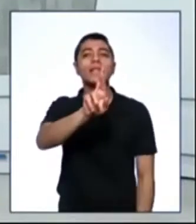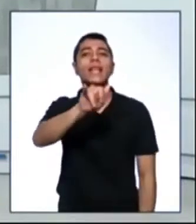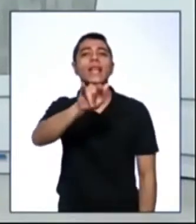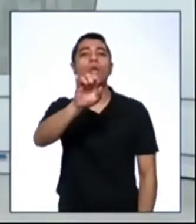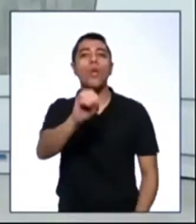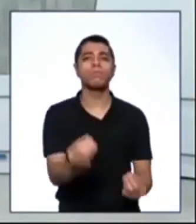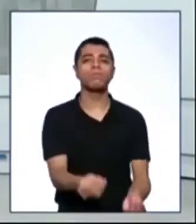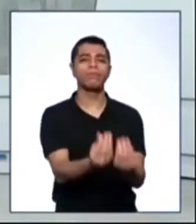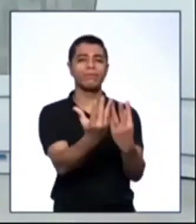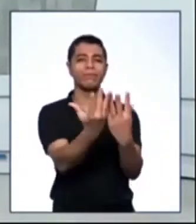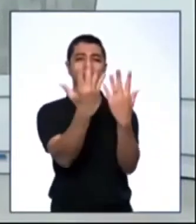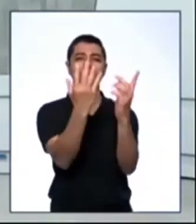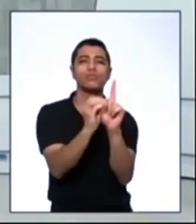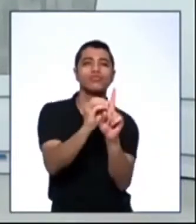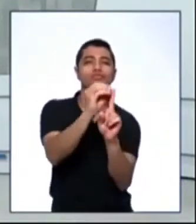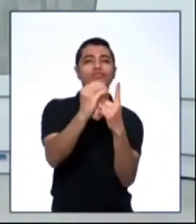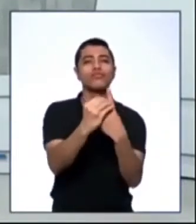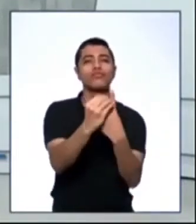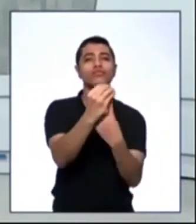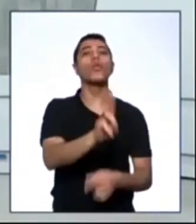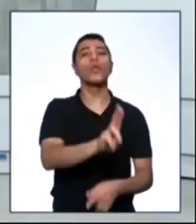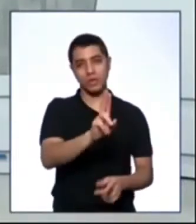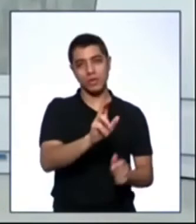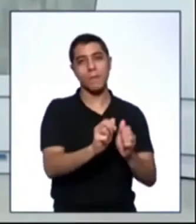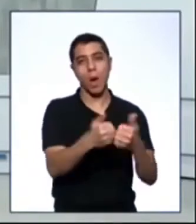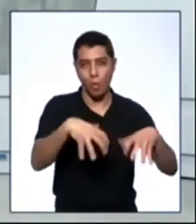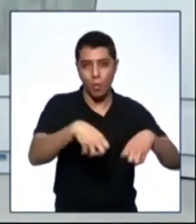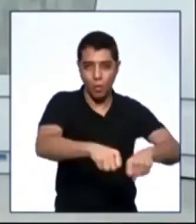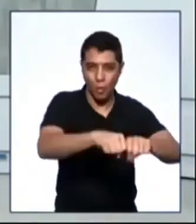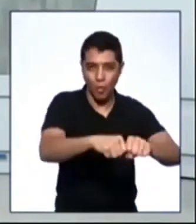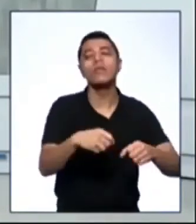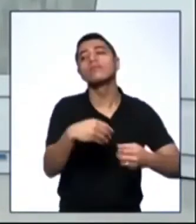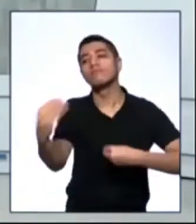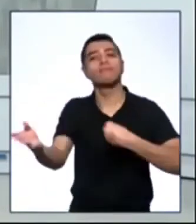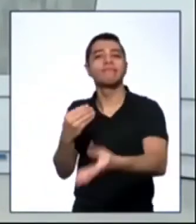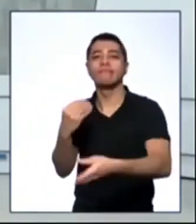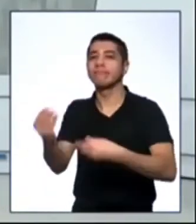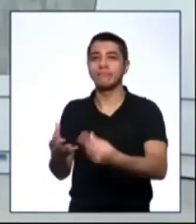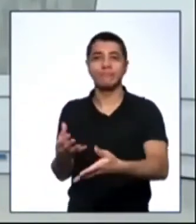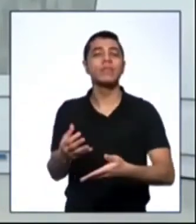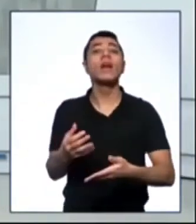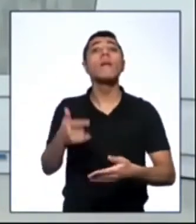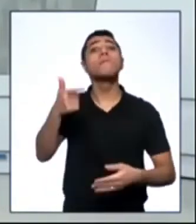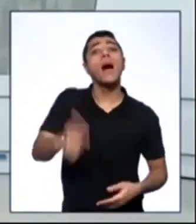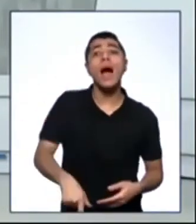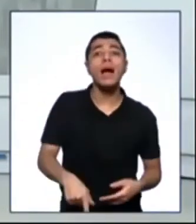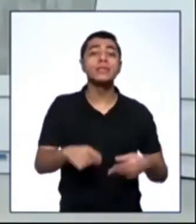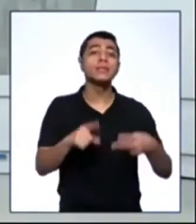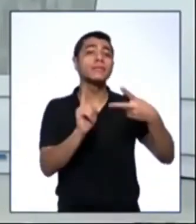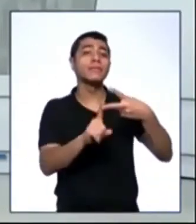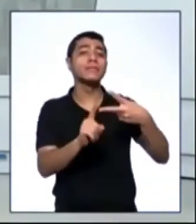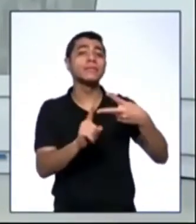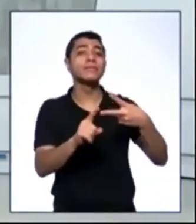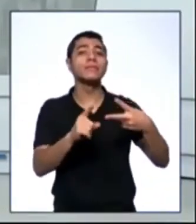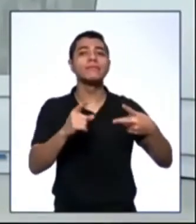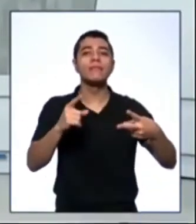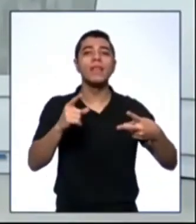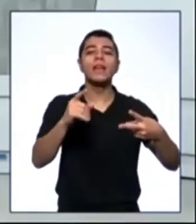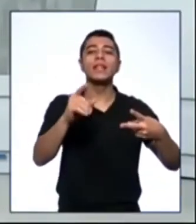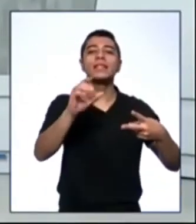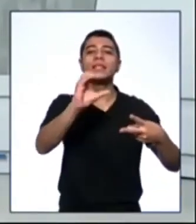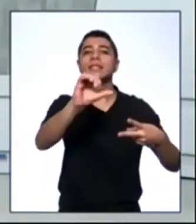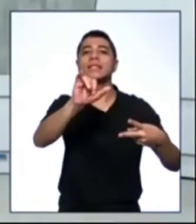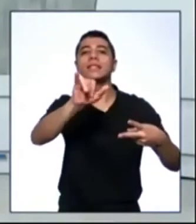e, além disso, vai ter os espetáculos de lazer. Aí é legal você lembrar da questão dos gladiadores. Lembra das lutas de gladiador, do Coliseu e tudo